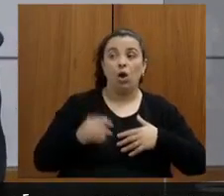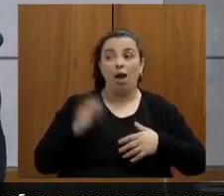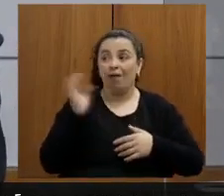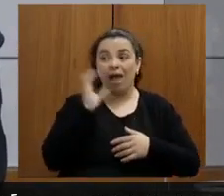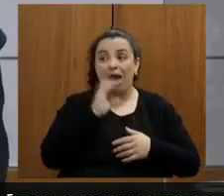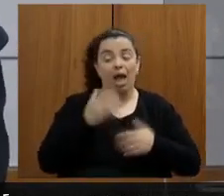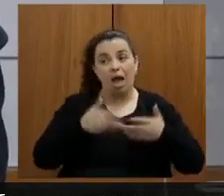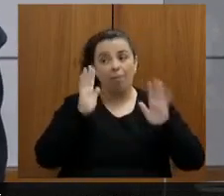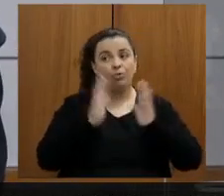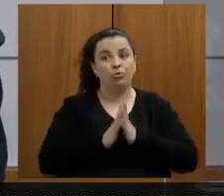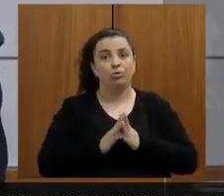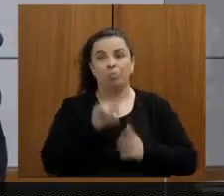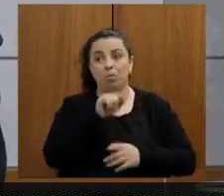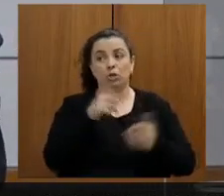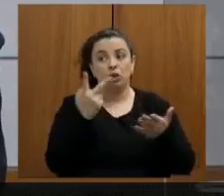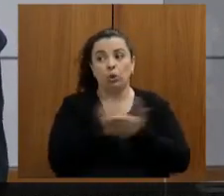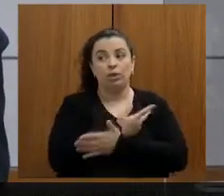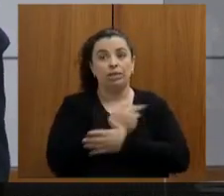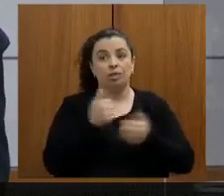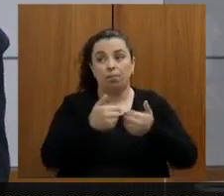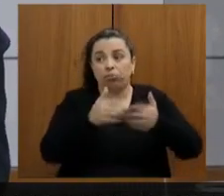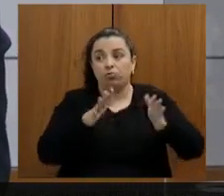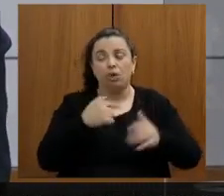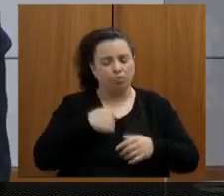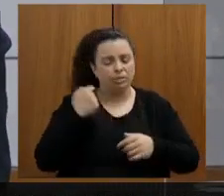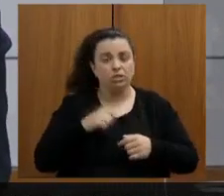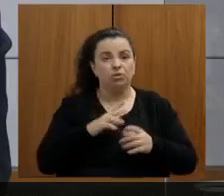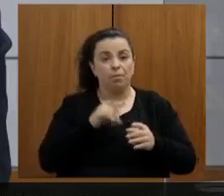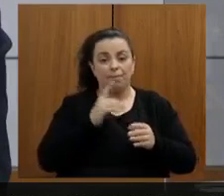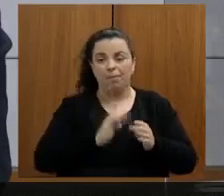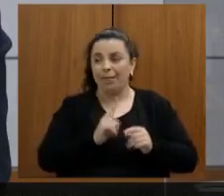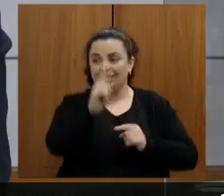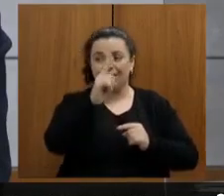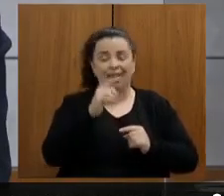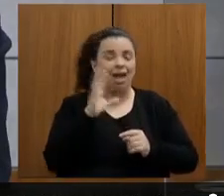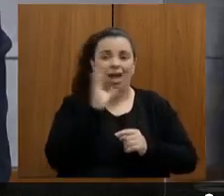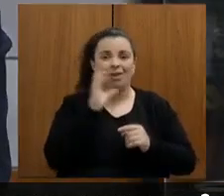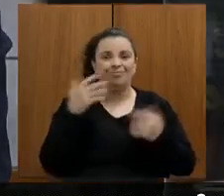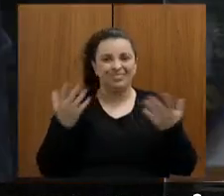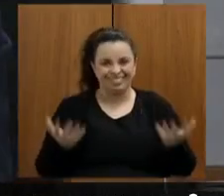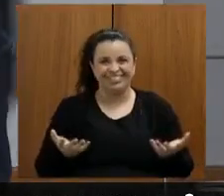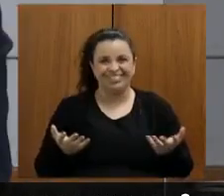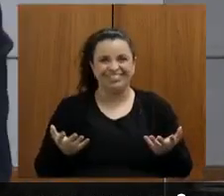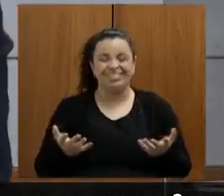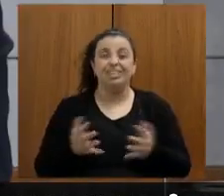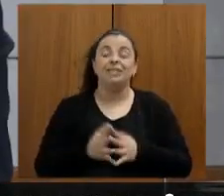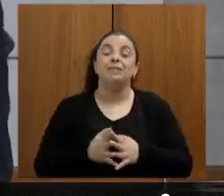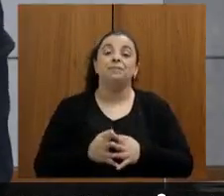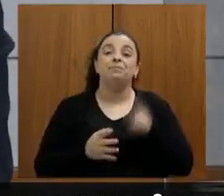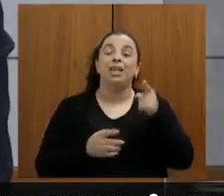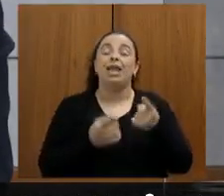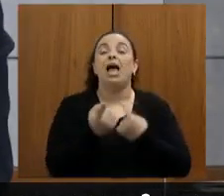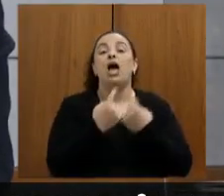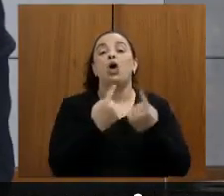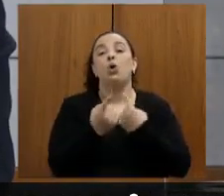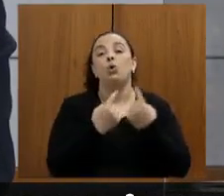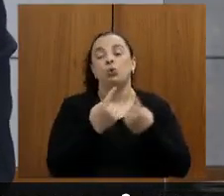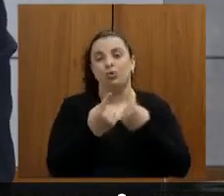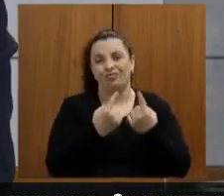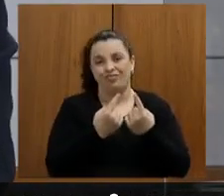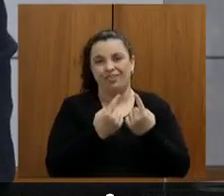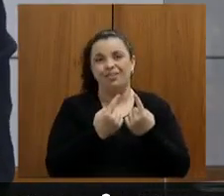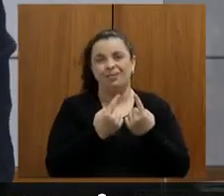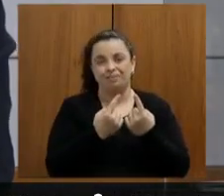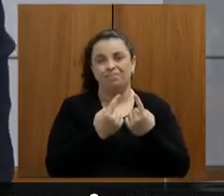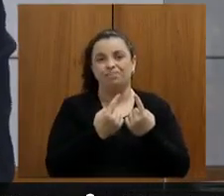eu tenho que sair dali não é mesmo bem interessante ali porque a rodovia tá a